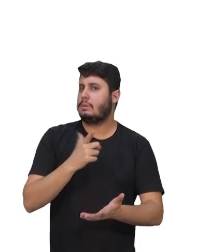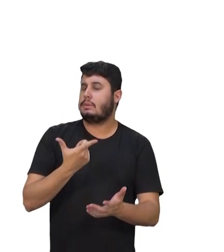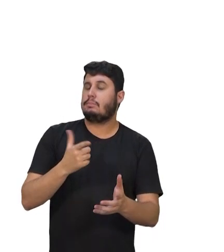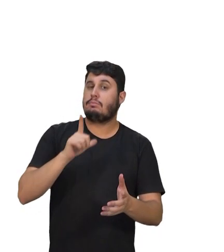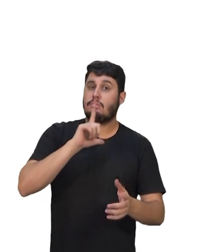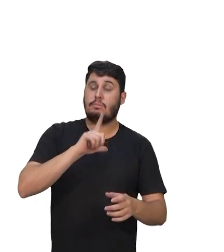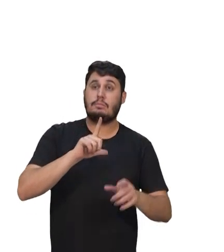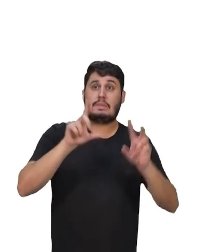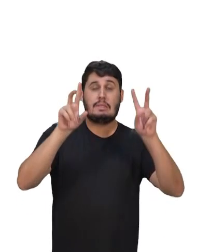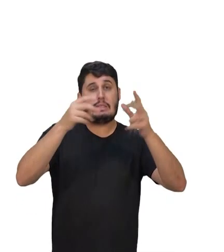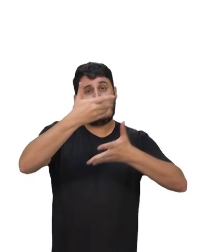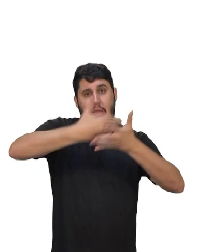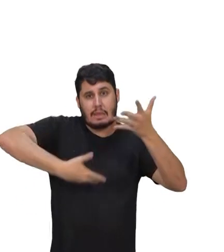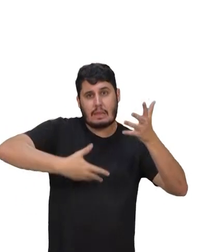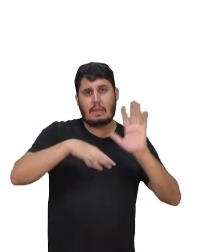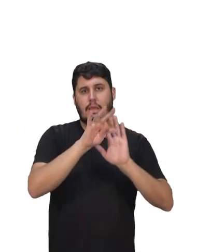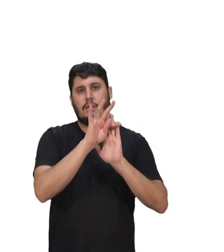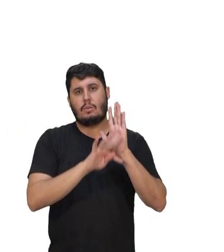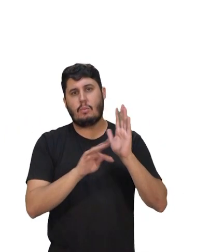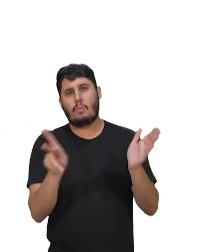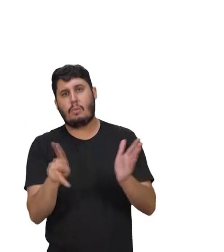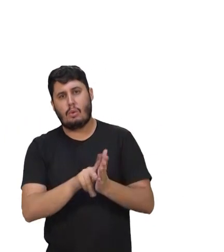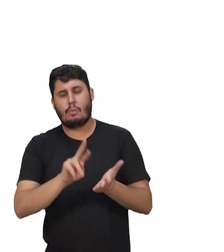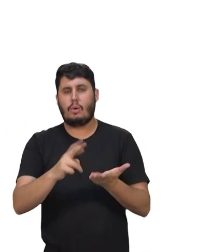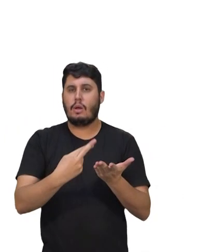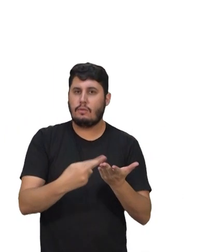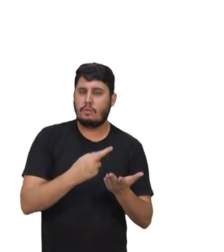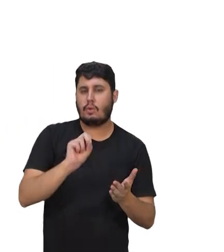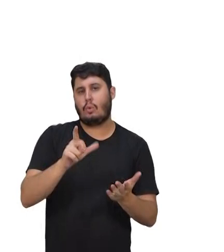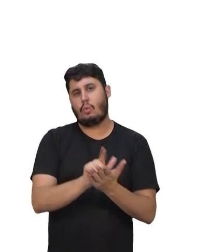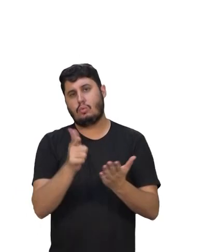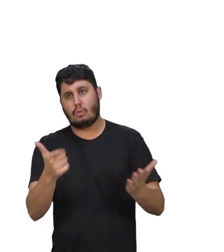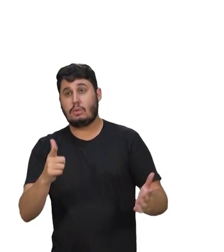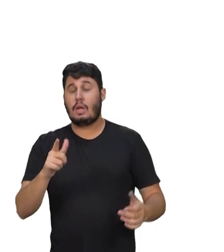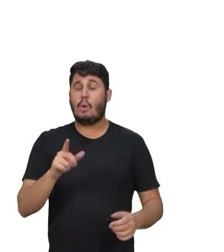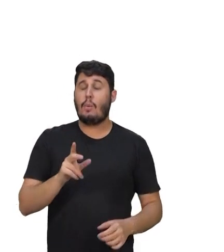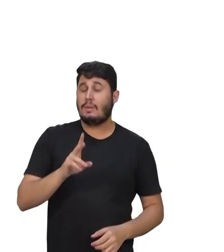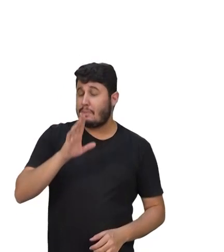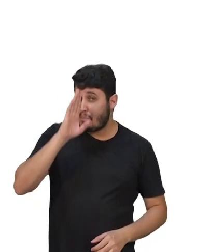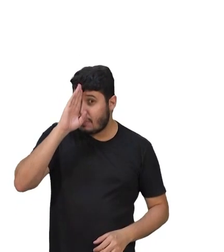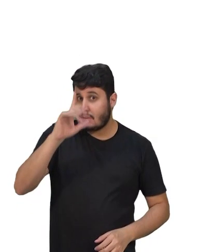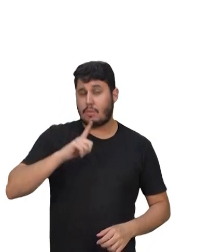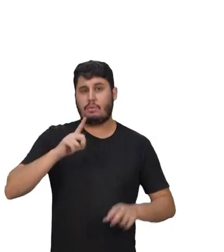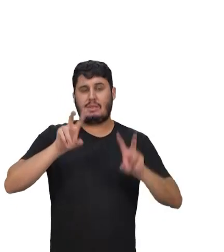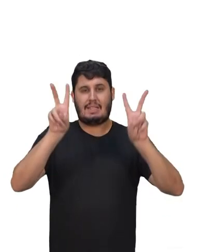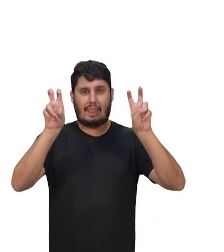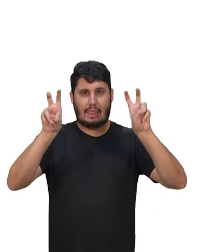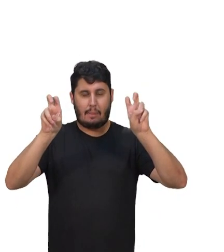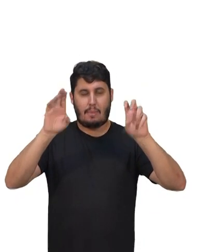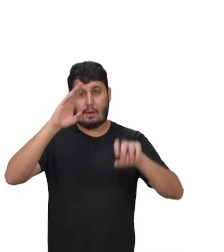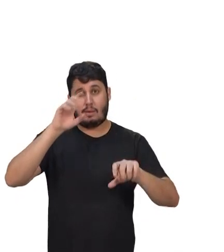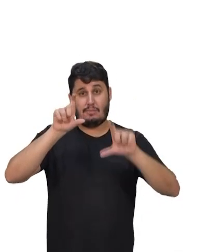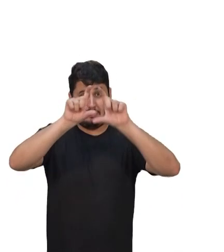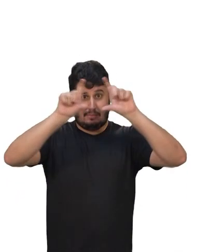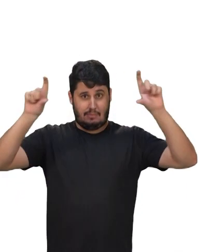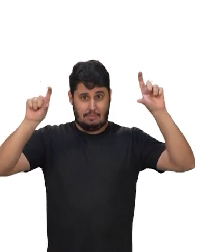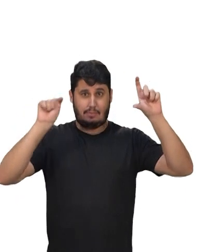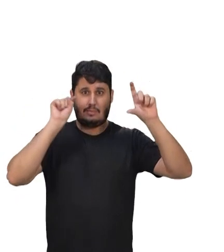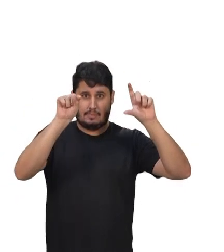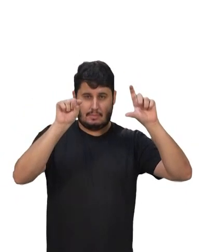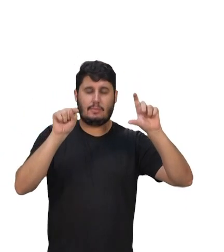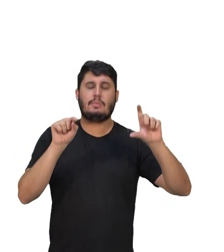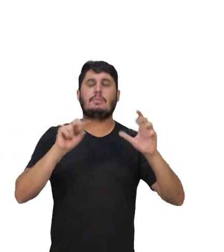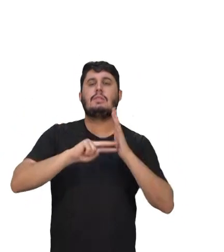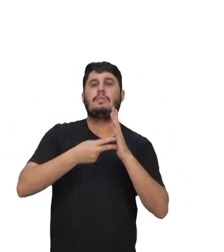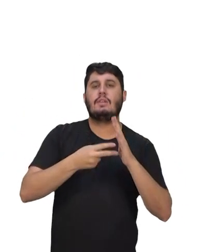que haja no início do texto o local onde aquela notícia aconteceu. No caso aqui, em Ciudad de México, que é a capital do México,